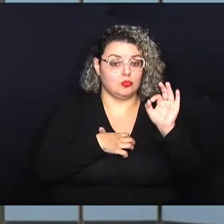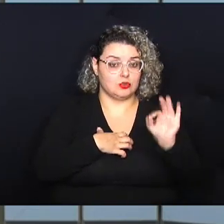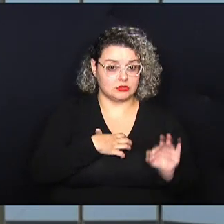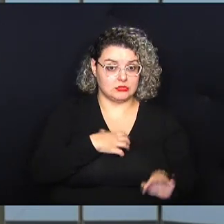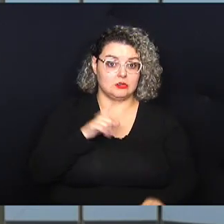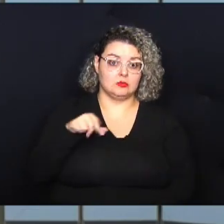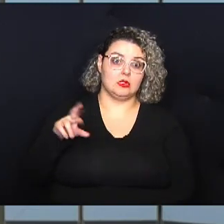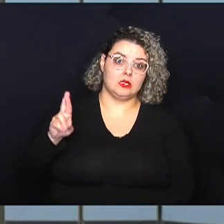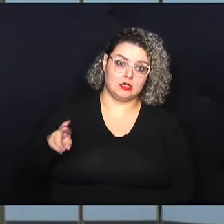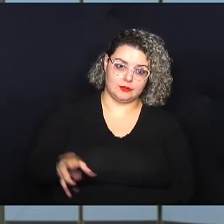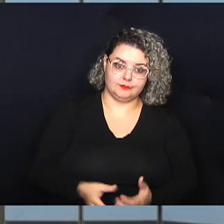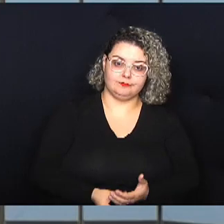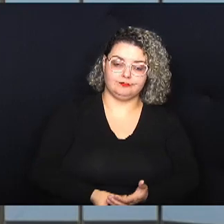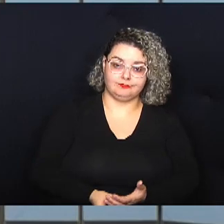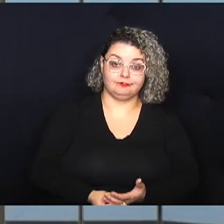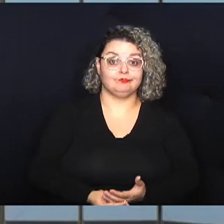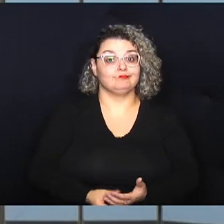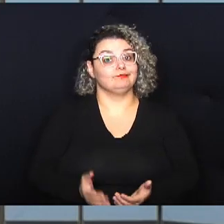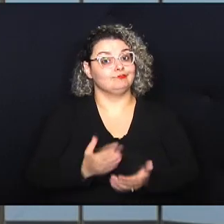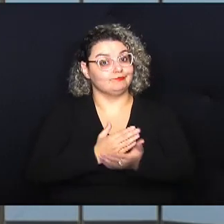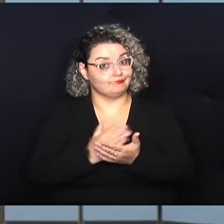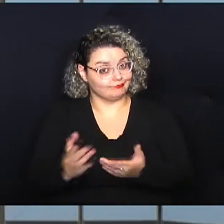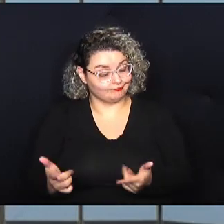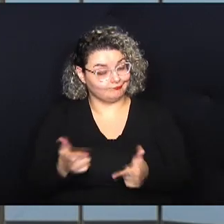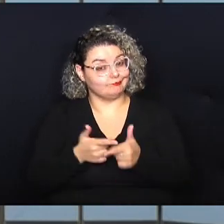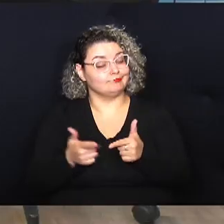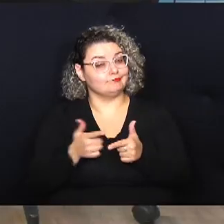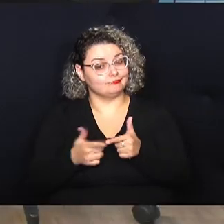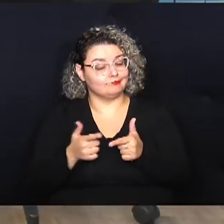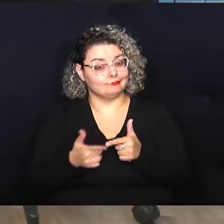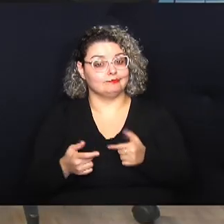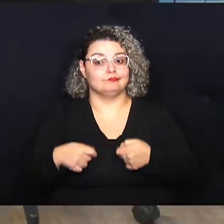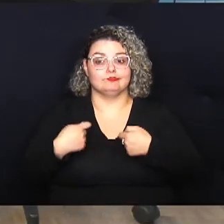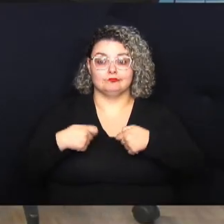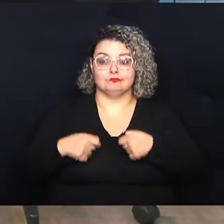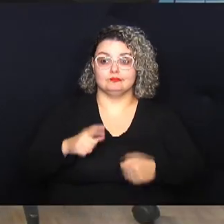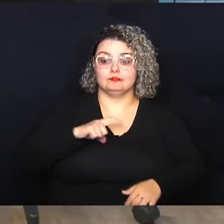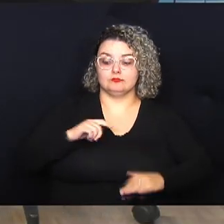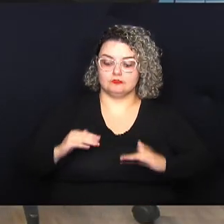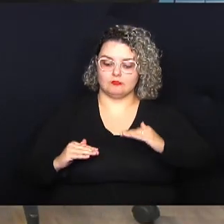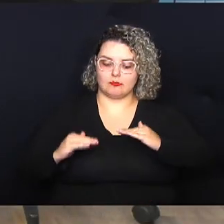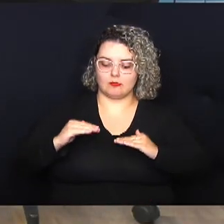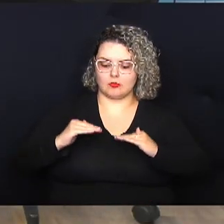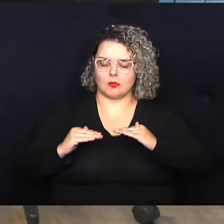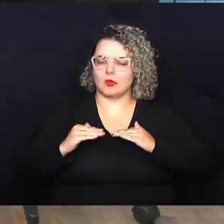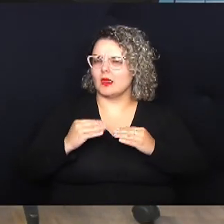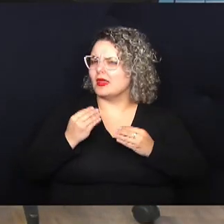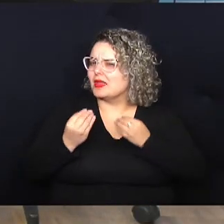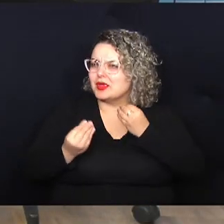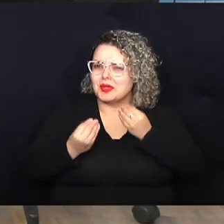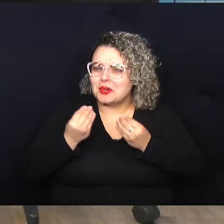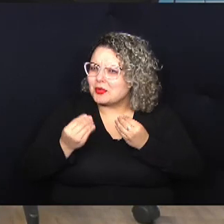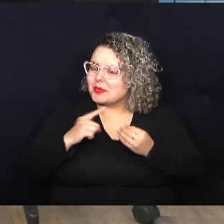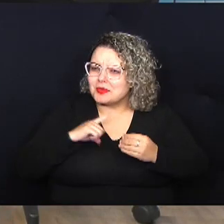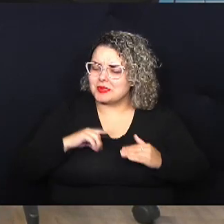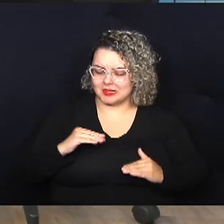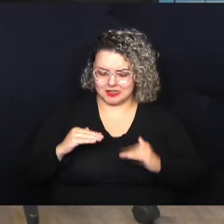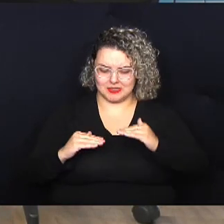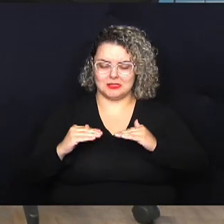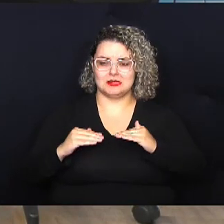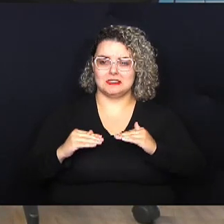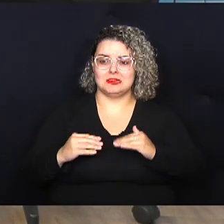aí começa o grande conflito, porque nós precisamos ter o equilíbrio. E como nós vamos ter o equilíbrio se a emoção é a maior